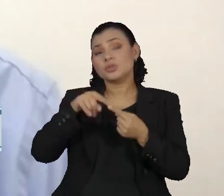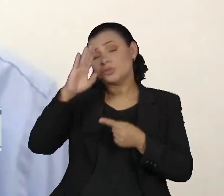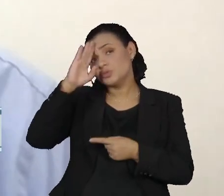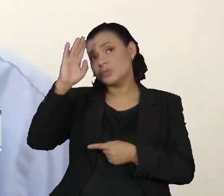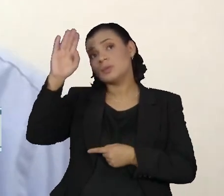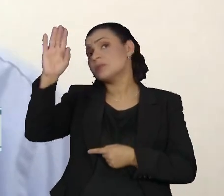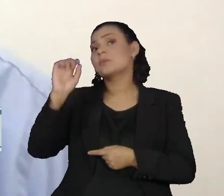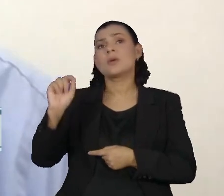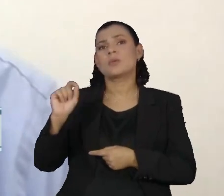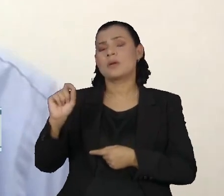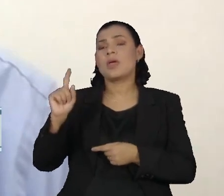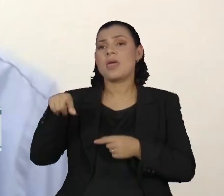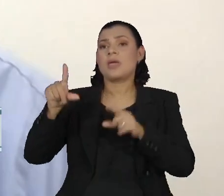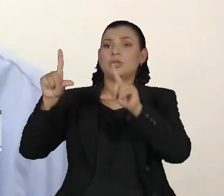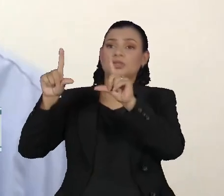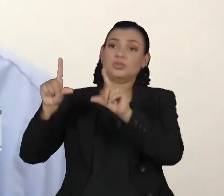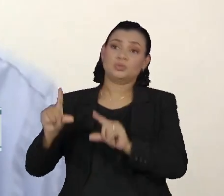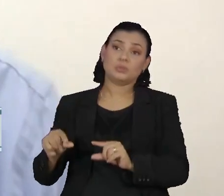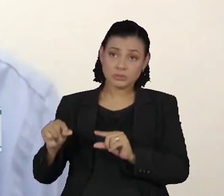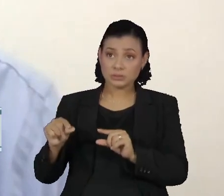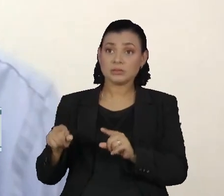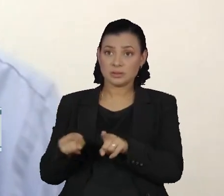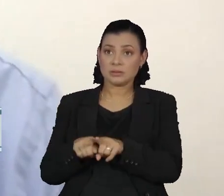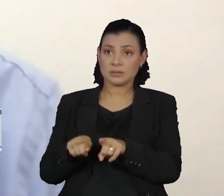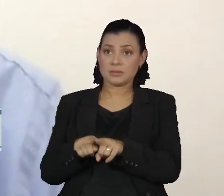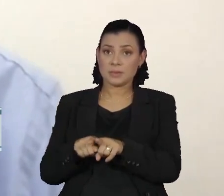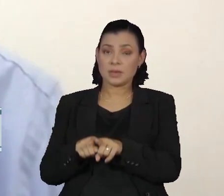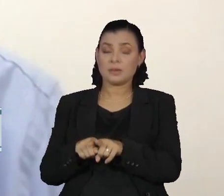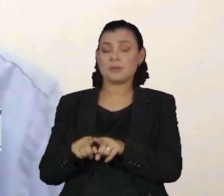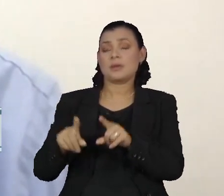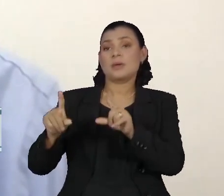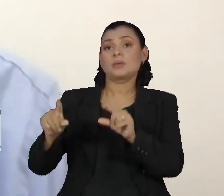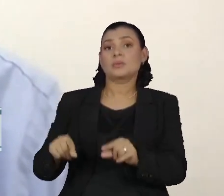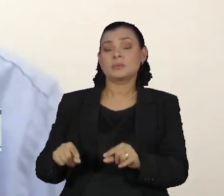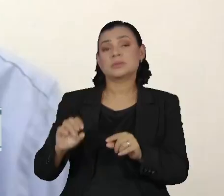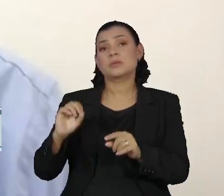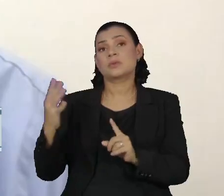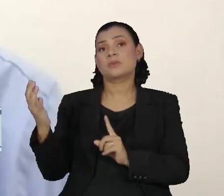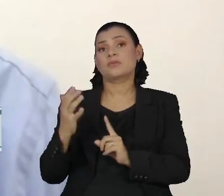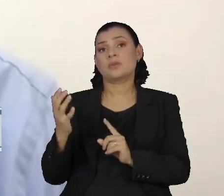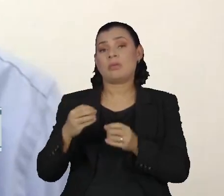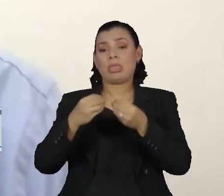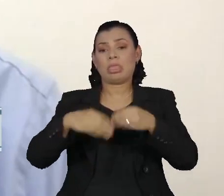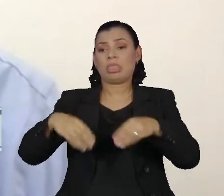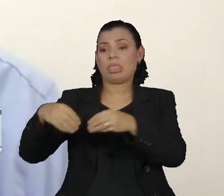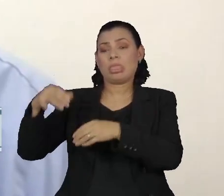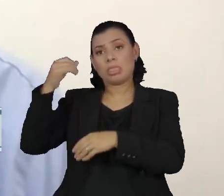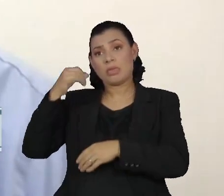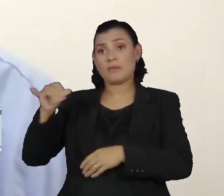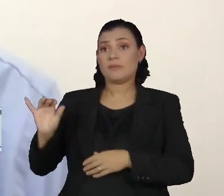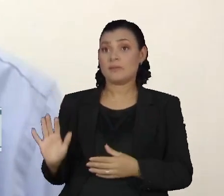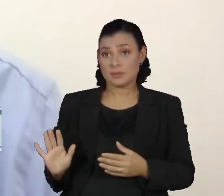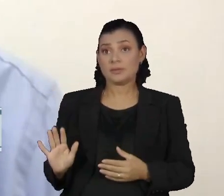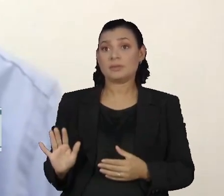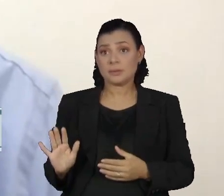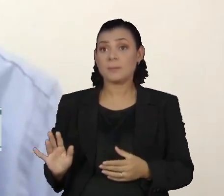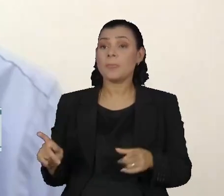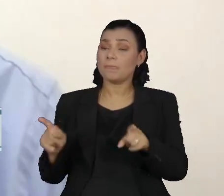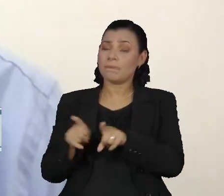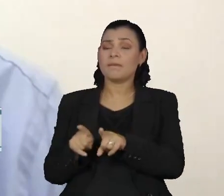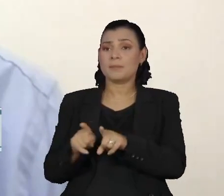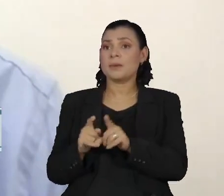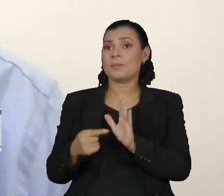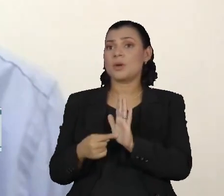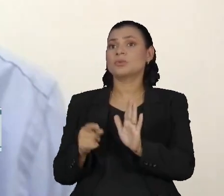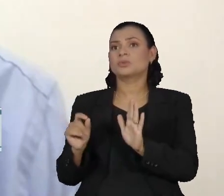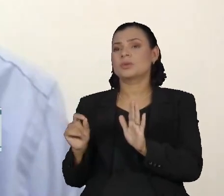tentar reduzir a vulnerabilidade ou pelo menos reduzir os impactos de desastres. E claro que adicional a tudo isso, nós